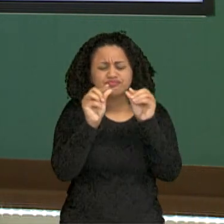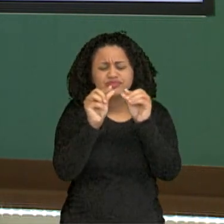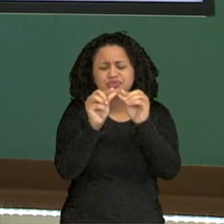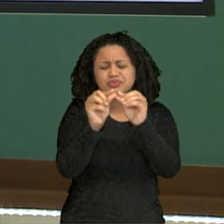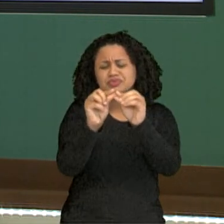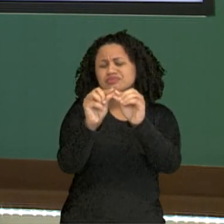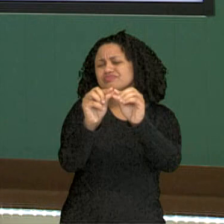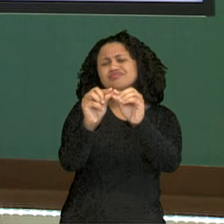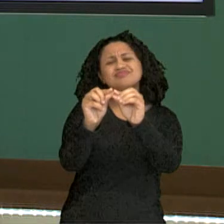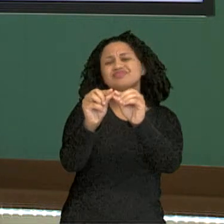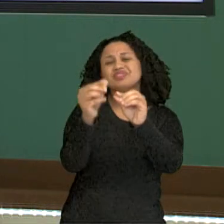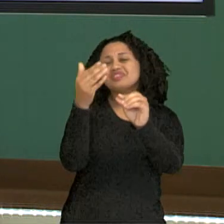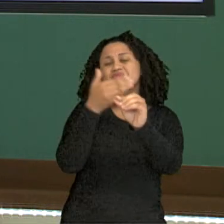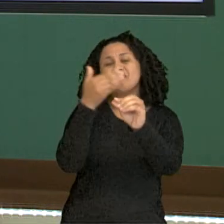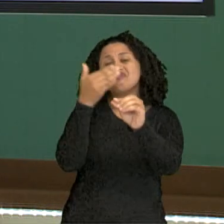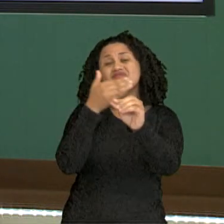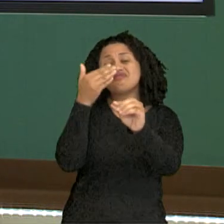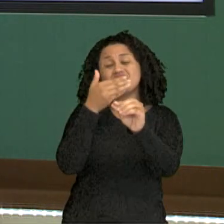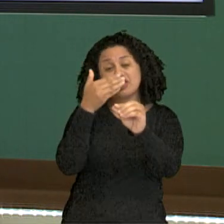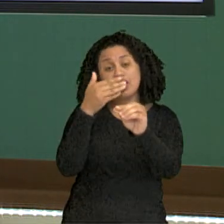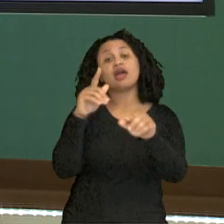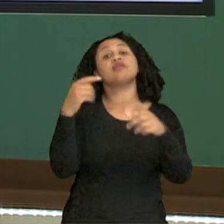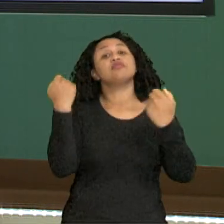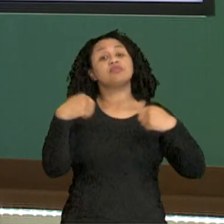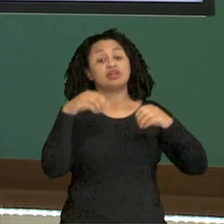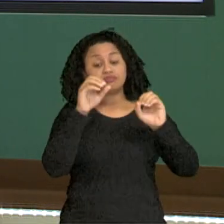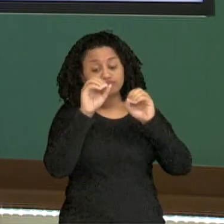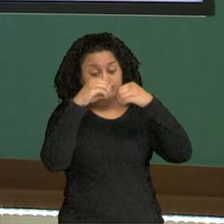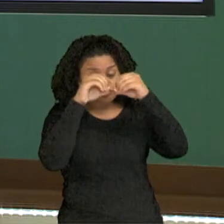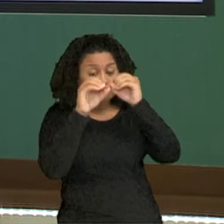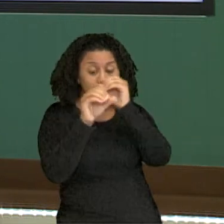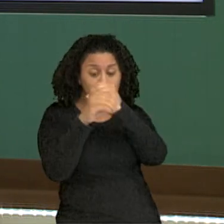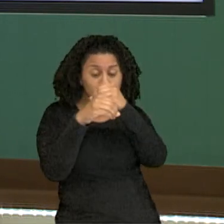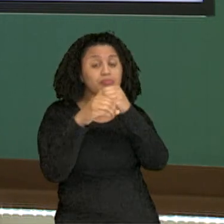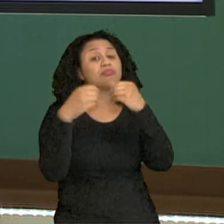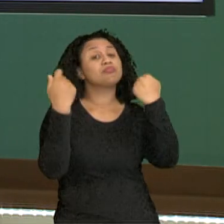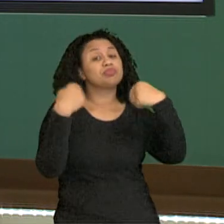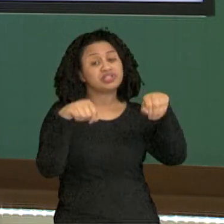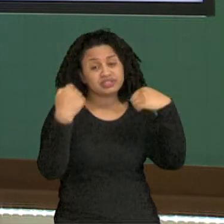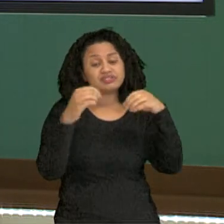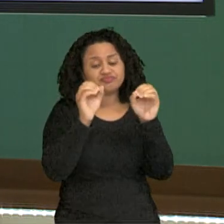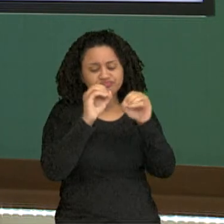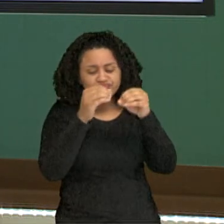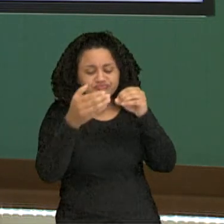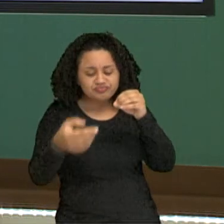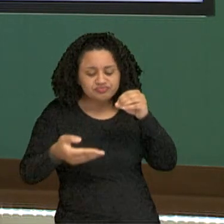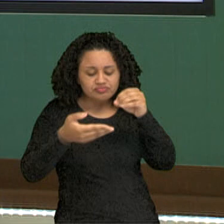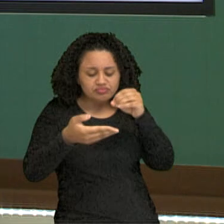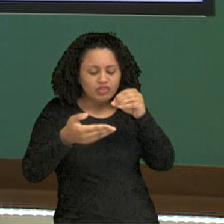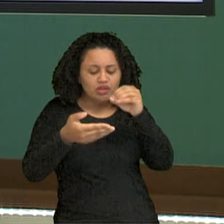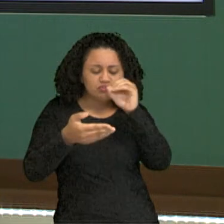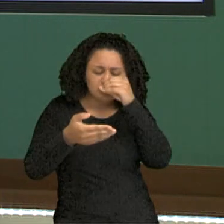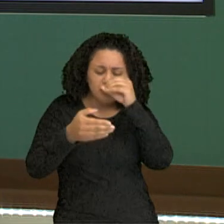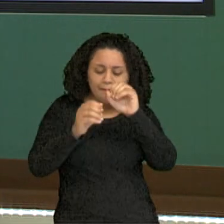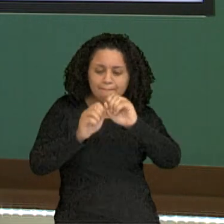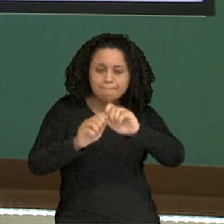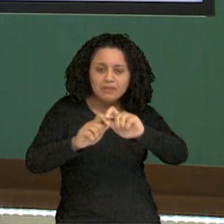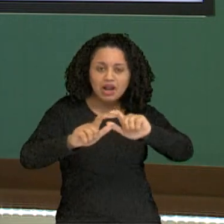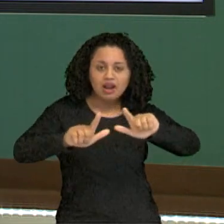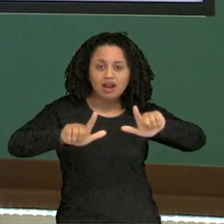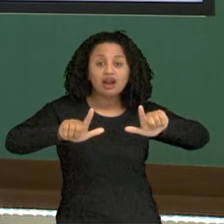é microscópica. Não consigo ver com o meu olho nu, só o olho. Eu preciso de um instrumento que faça a